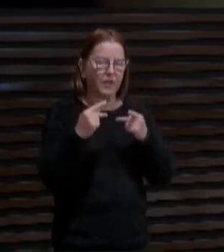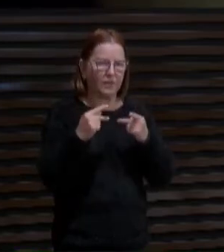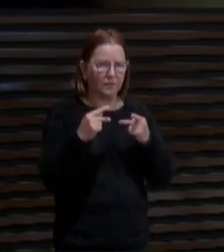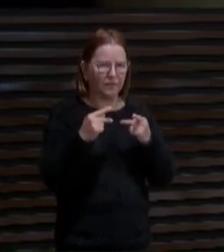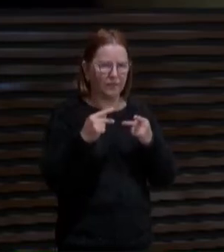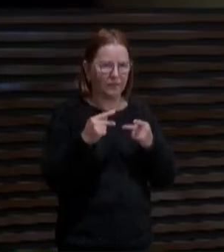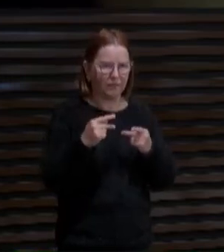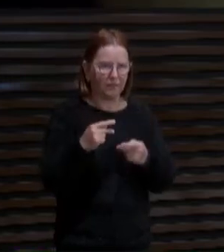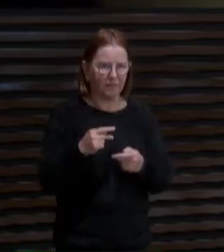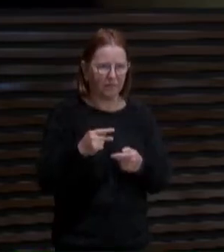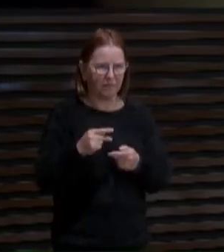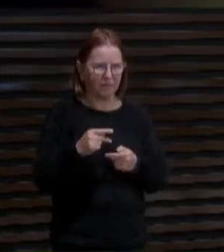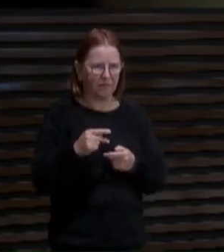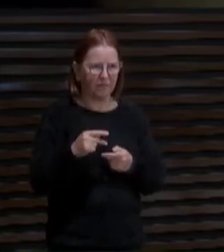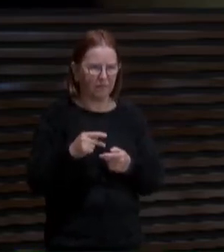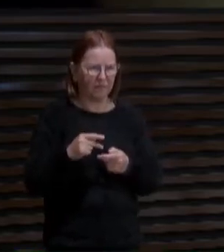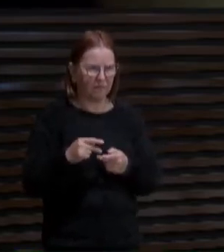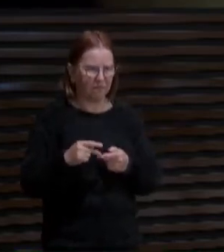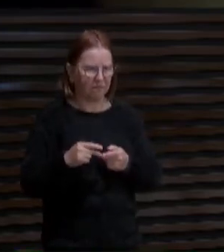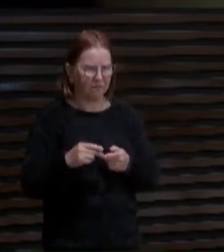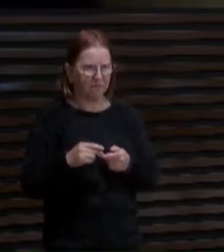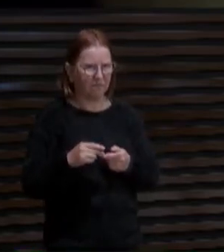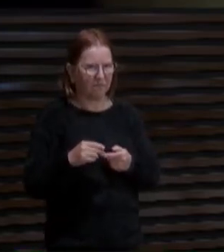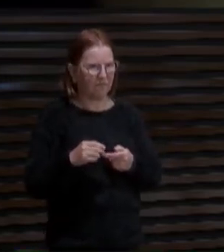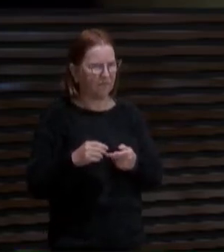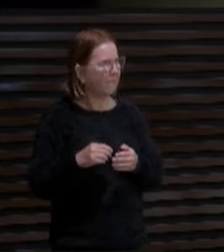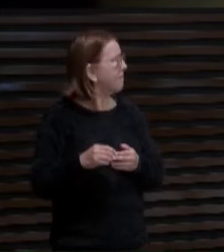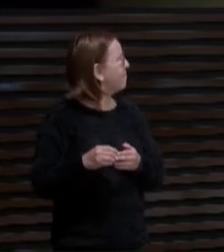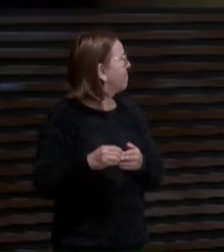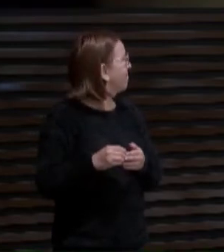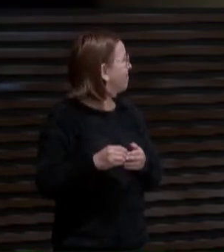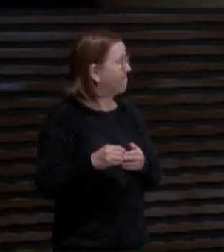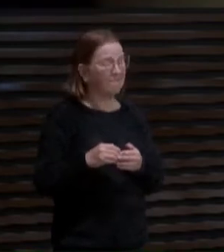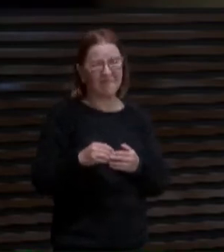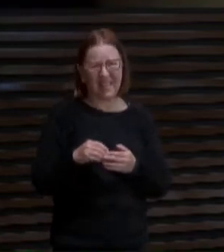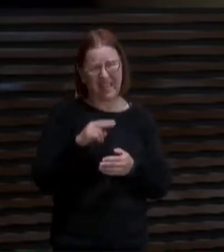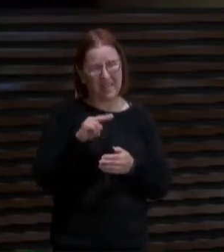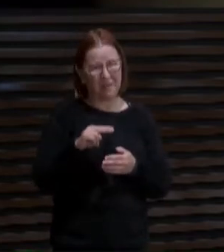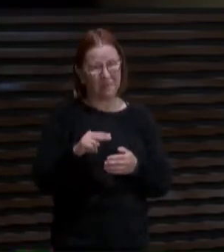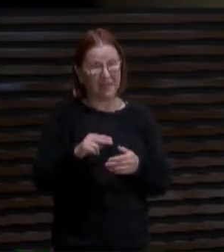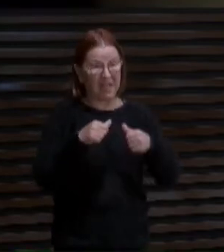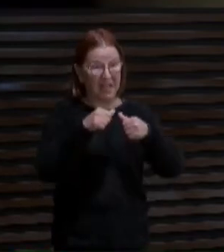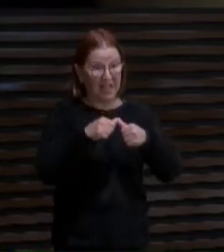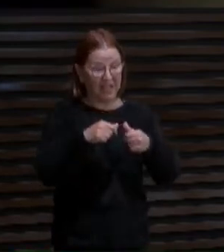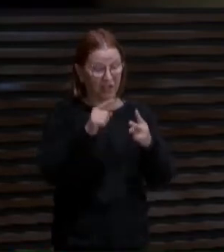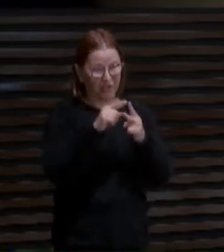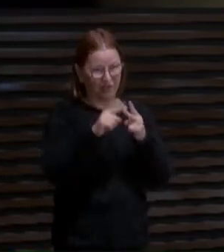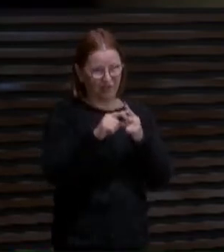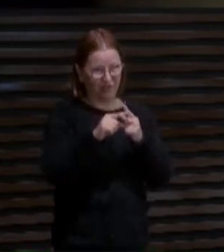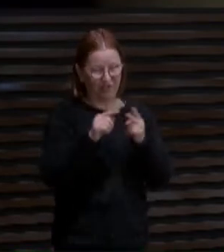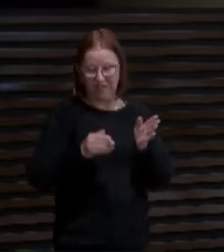Irineu e fileto E aí ele diz assim estes se desviaram da Verdade